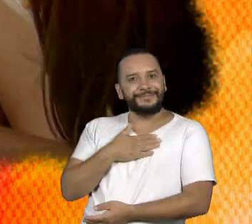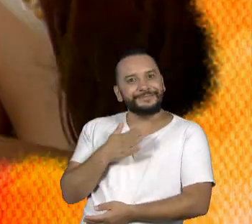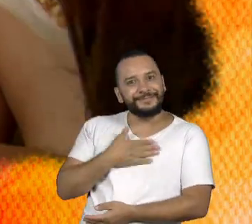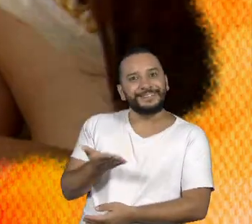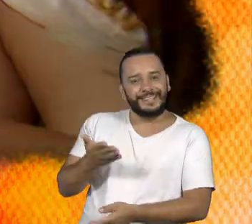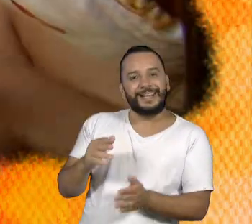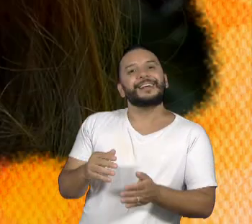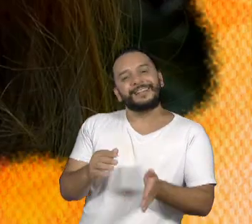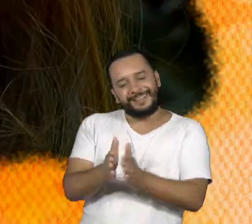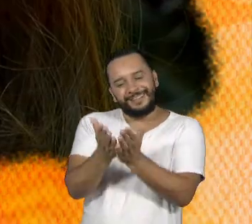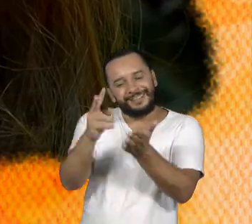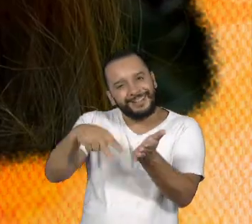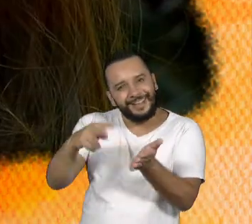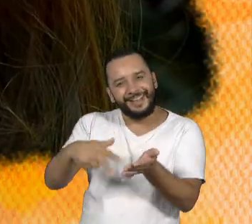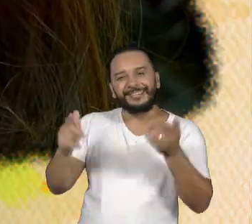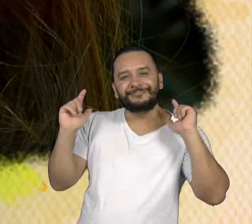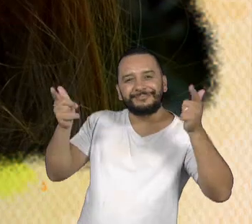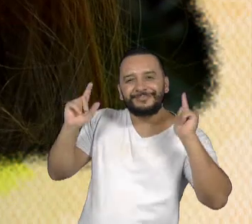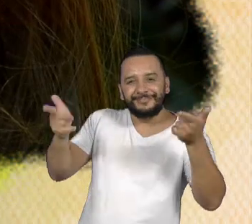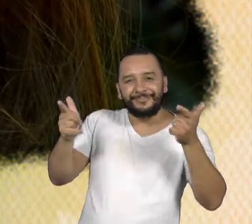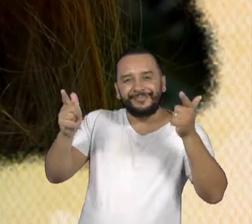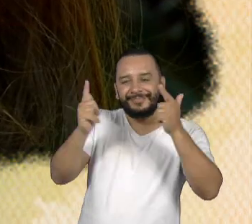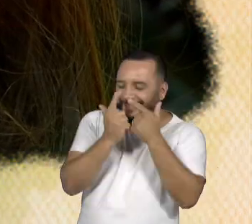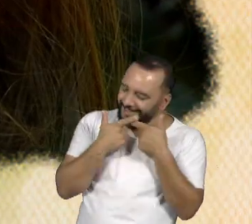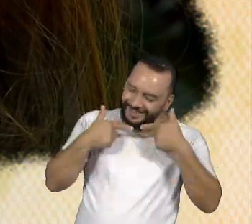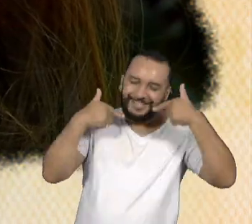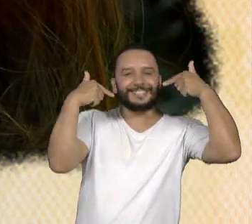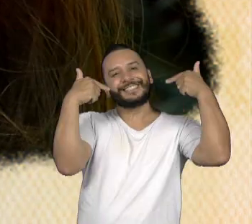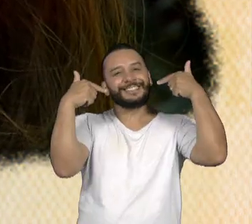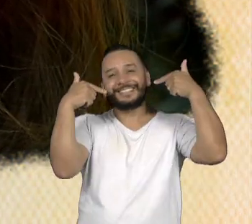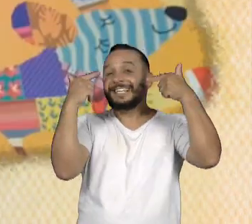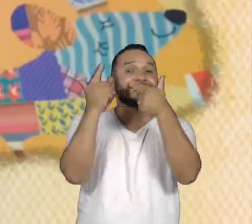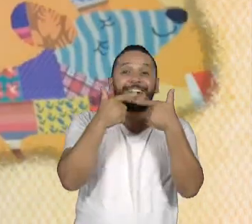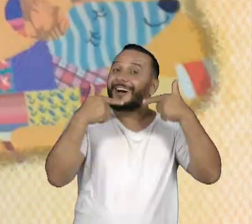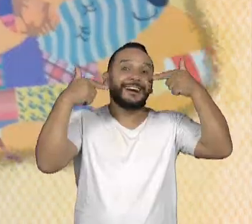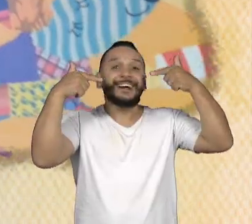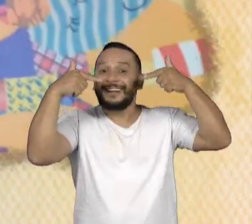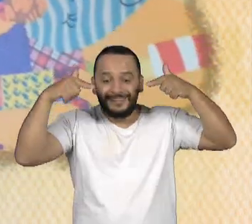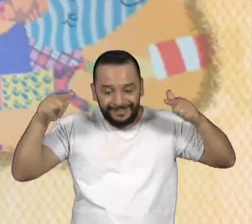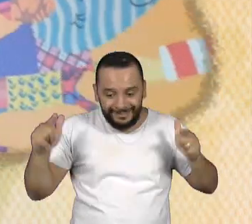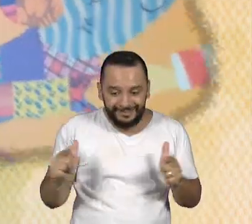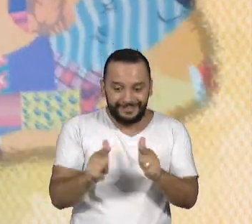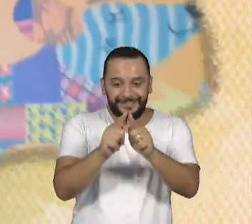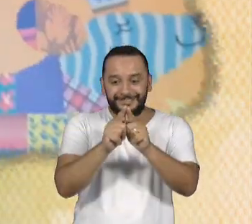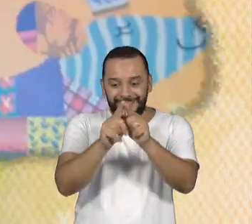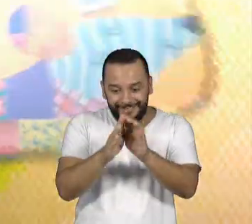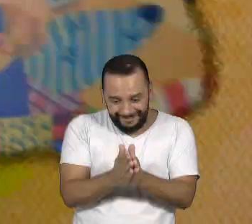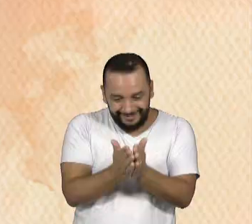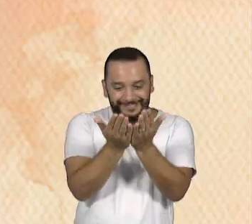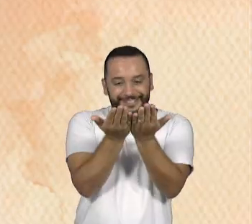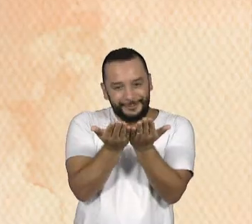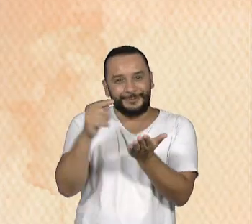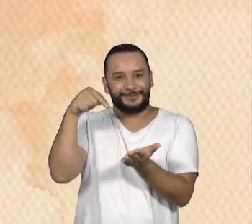traz diversão, ajuda a sorrir. E um lugar de sorrisos é um lugar de livros.